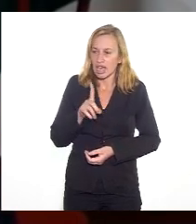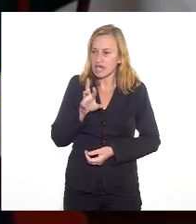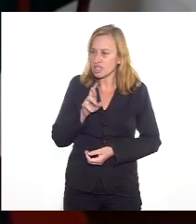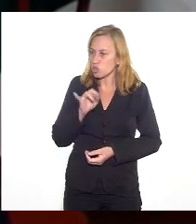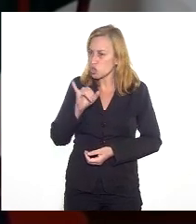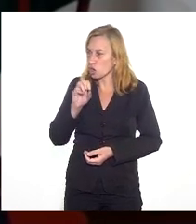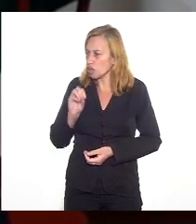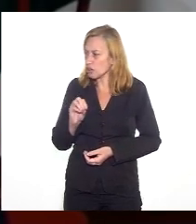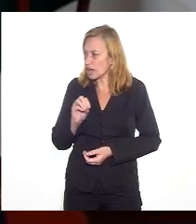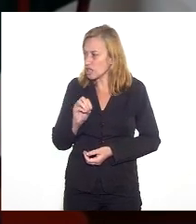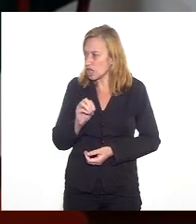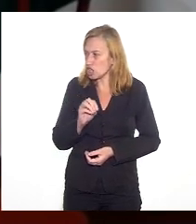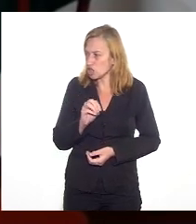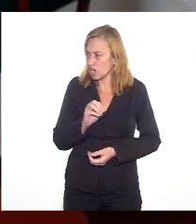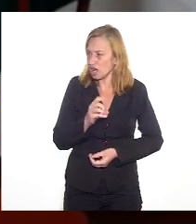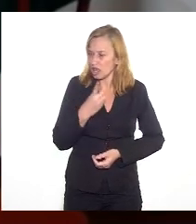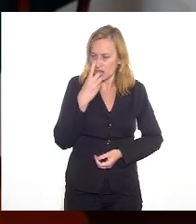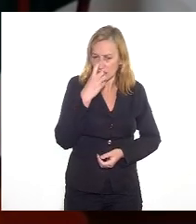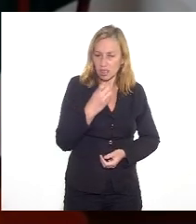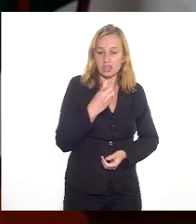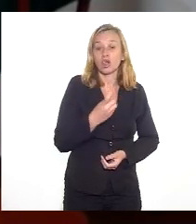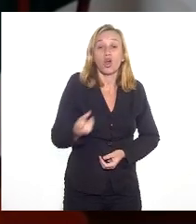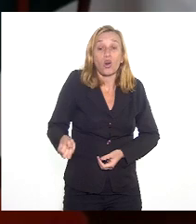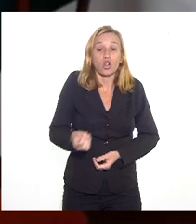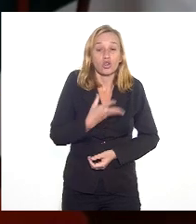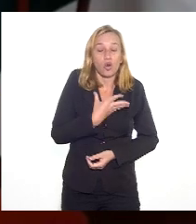a questão